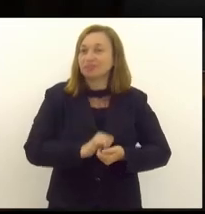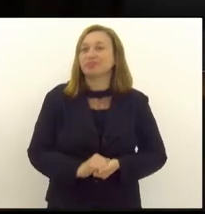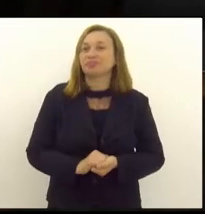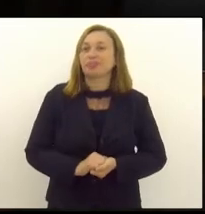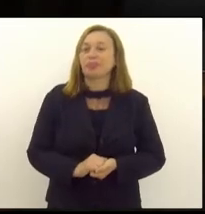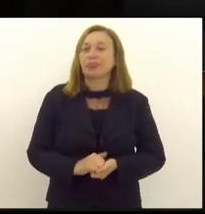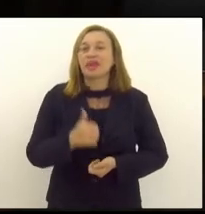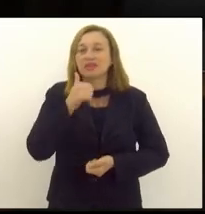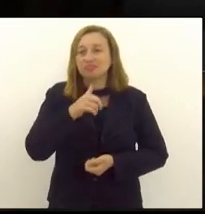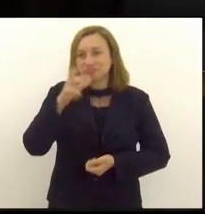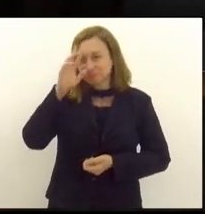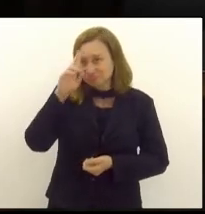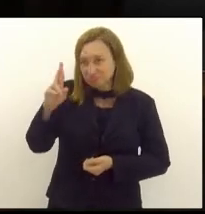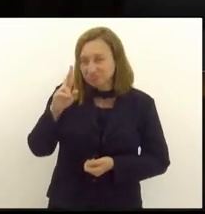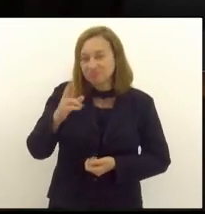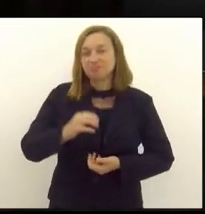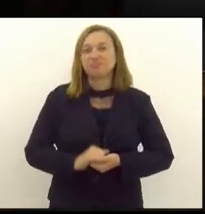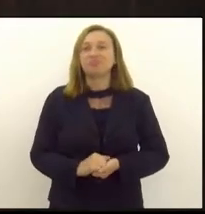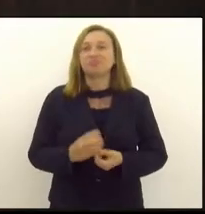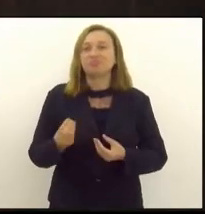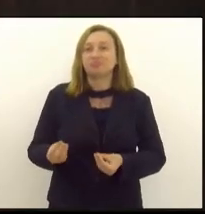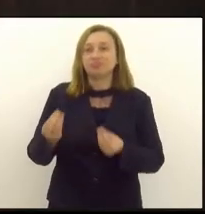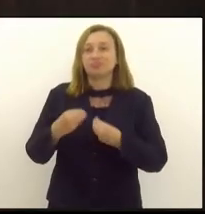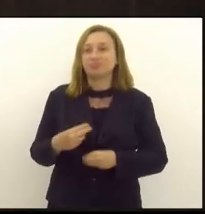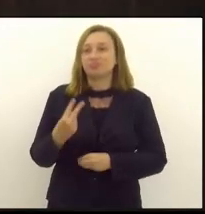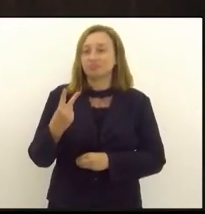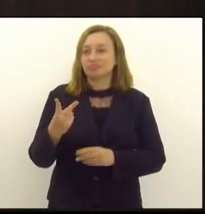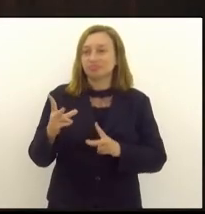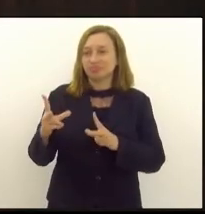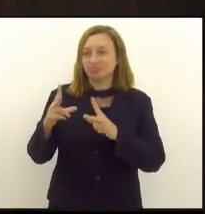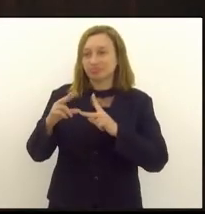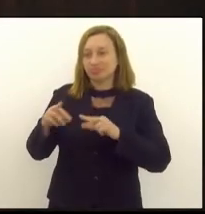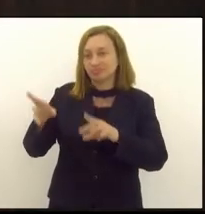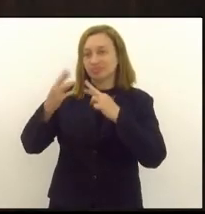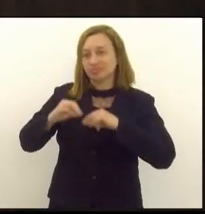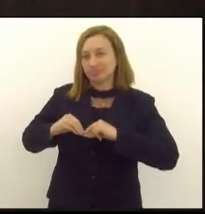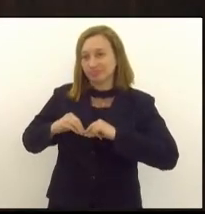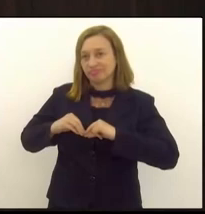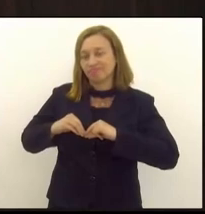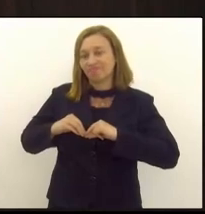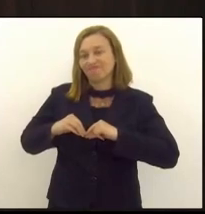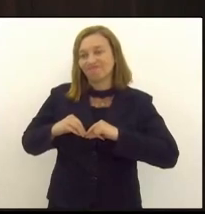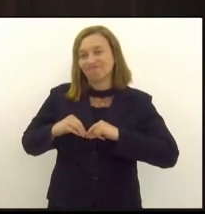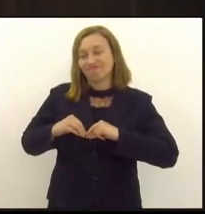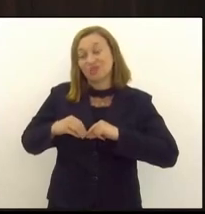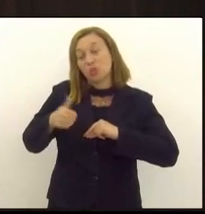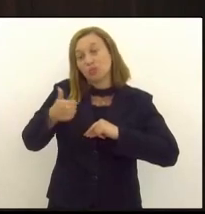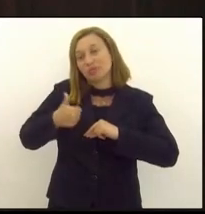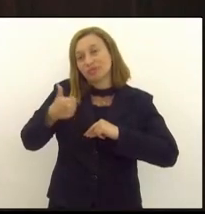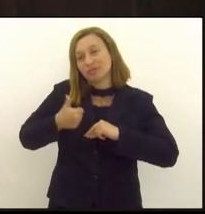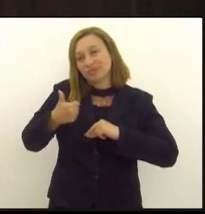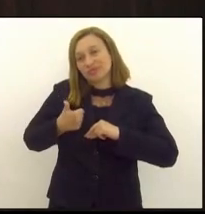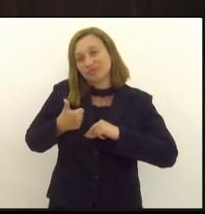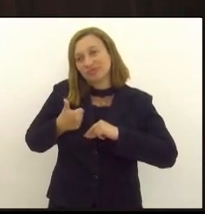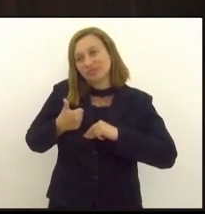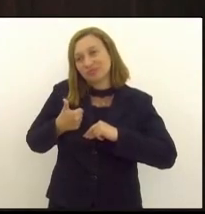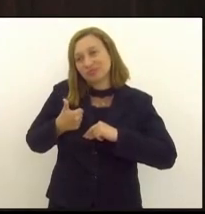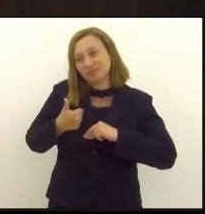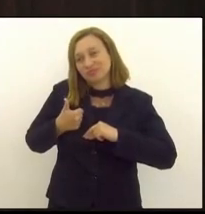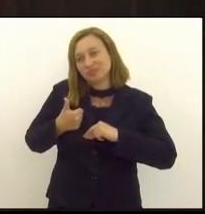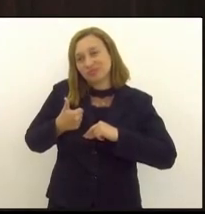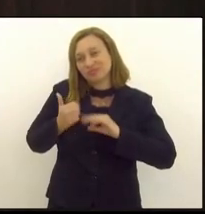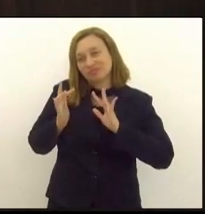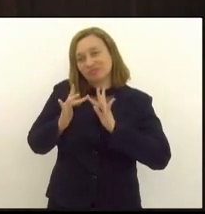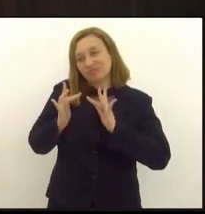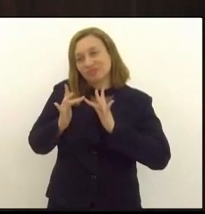a senhora me deu dois grandes presentes. O primeiro, de ter esse